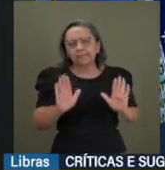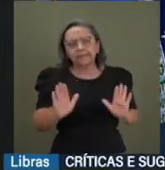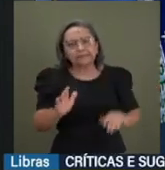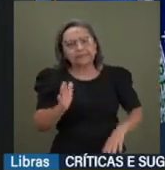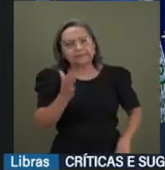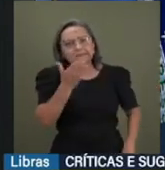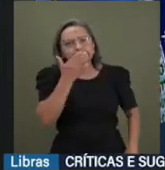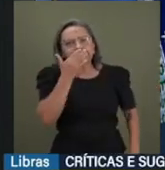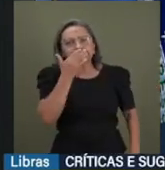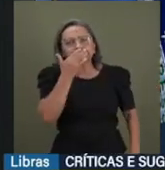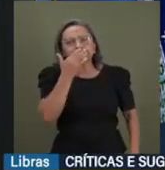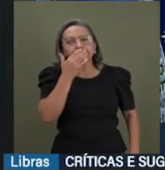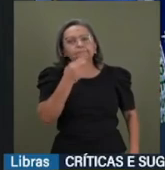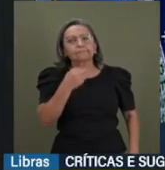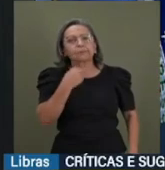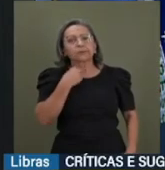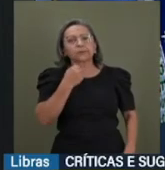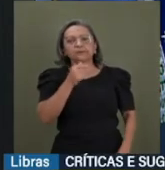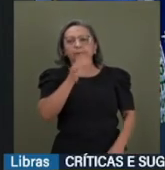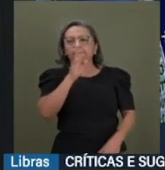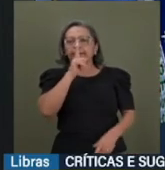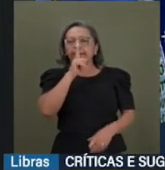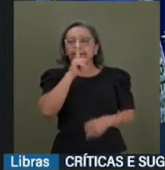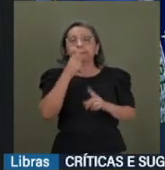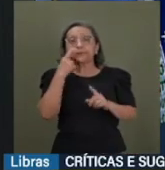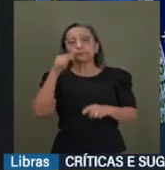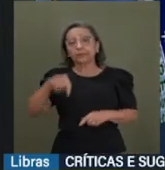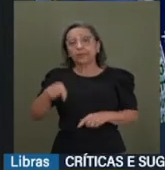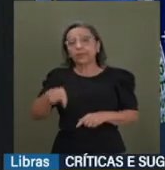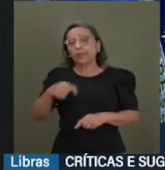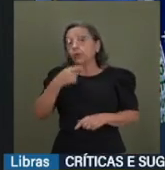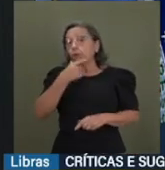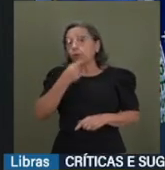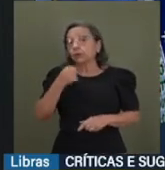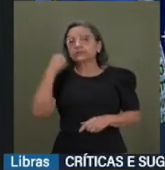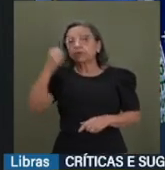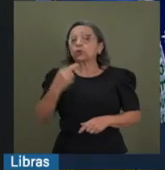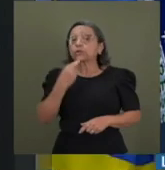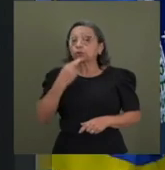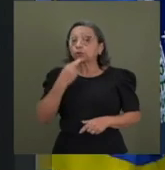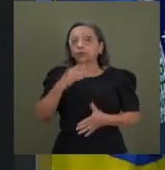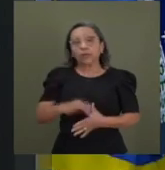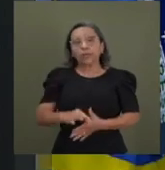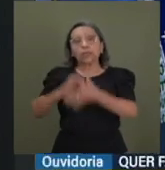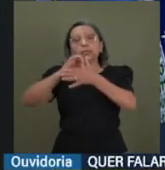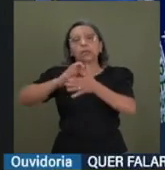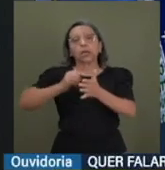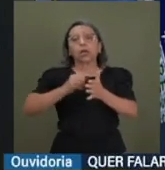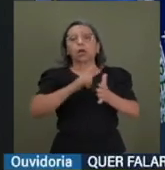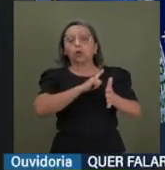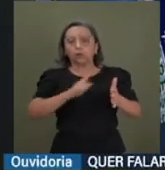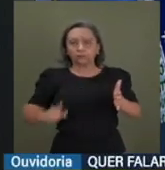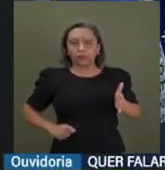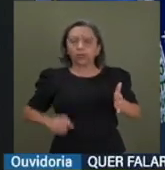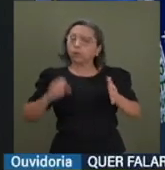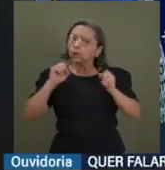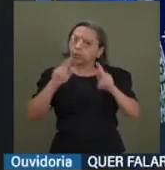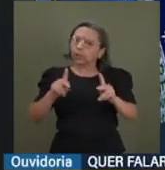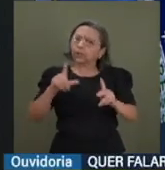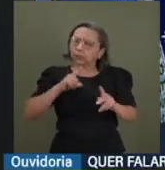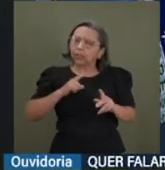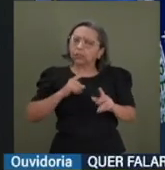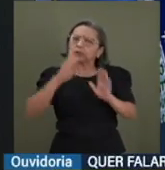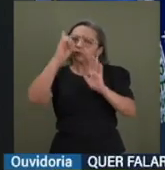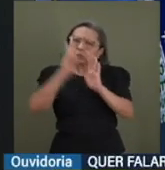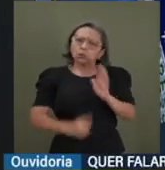de fazer a minha observação. Então o líder do governo, Randolph, tem direito de convidar o Zé Disseu para a sessão solene